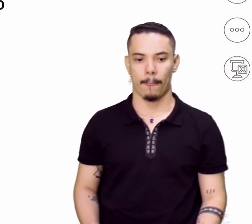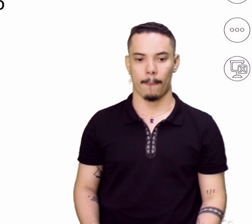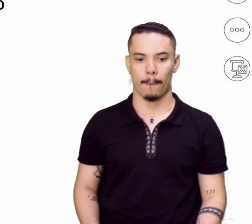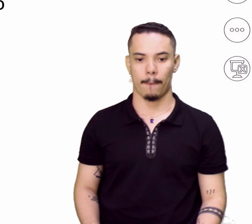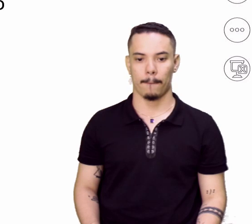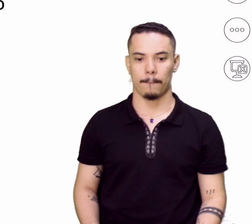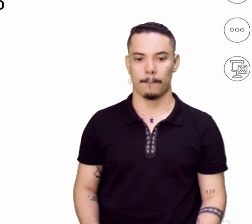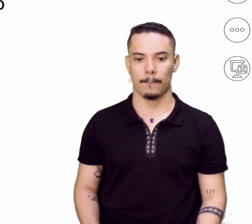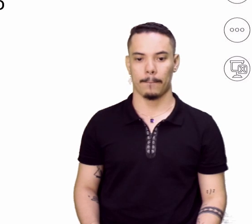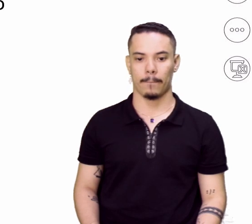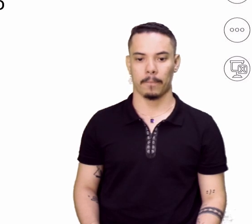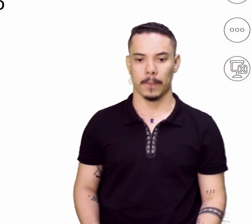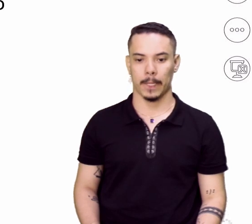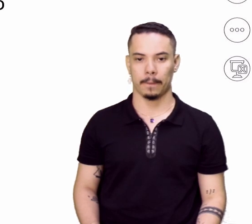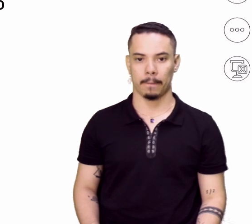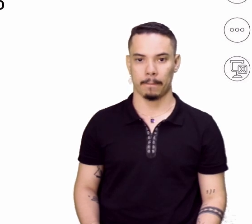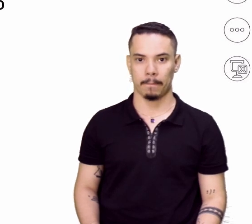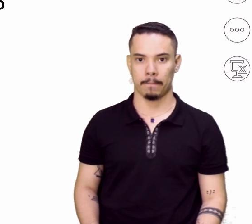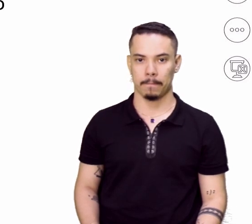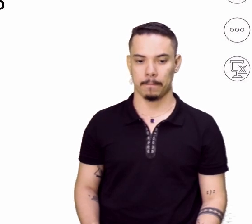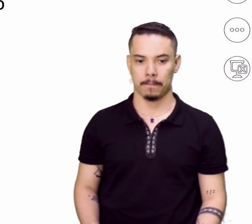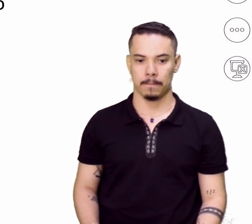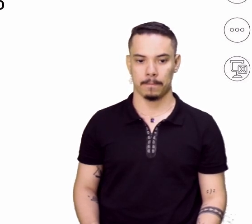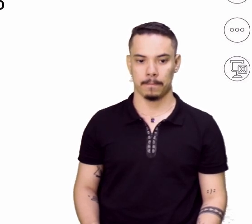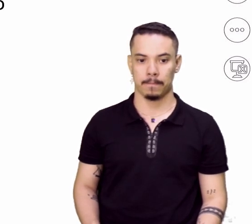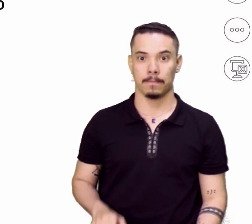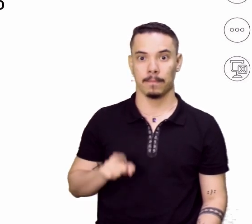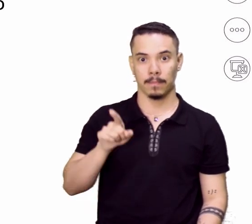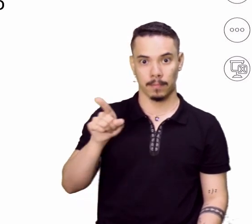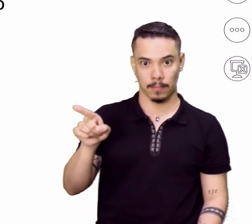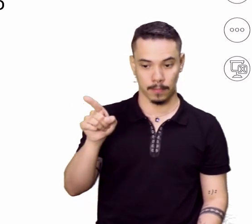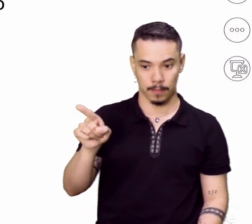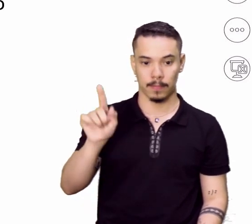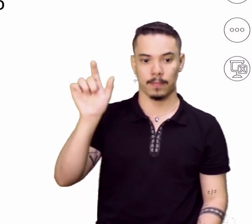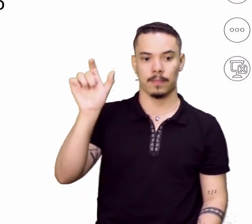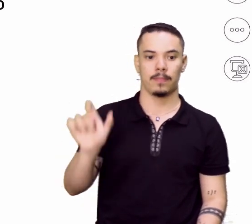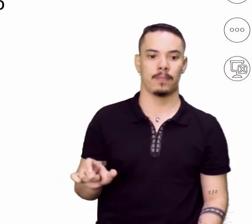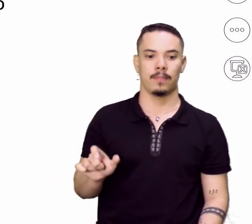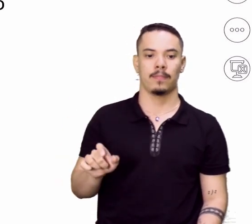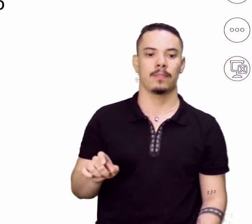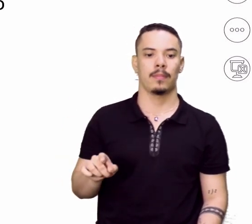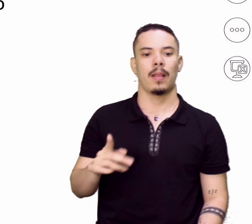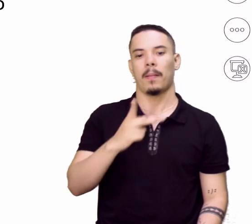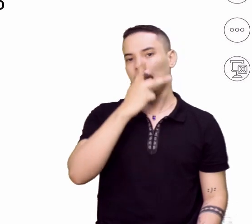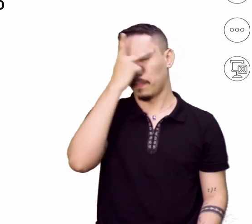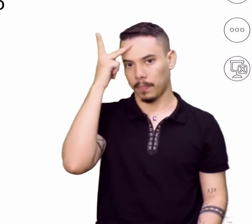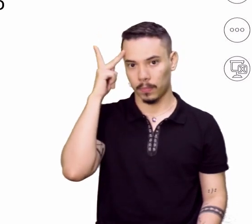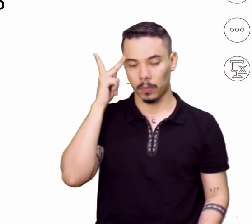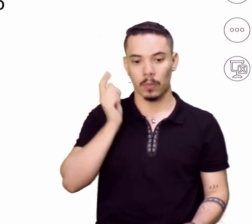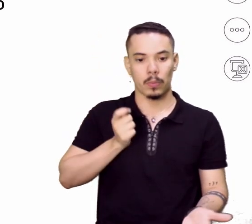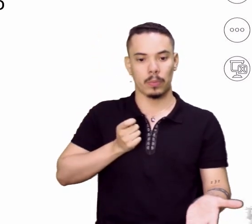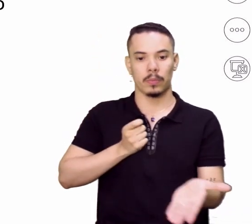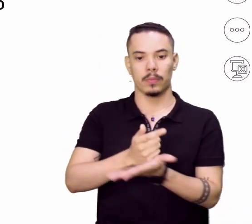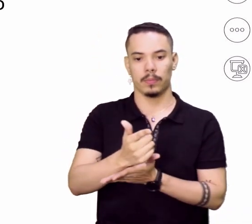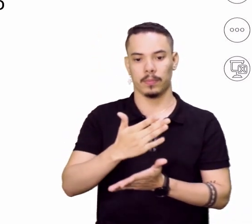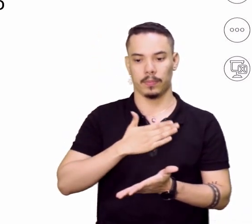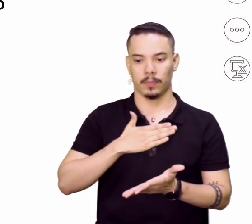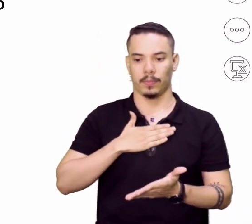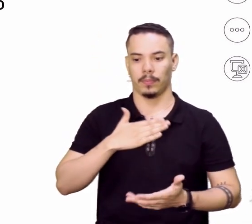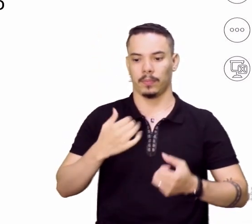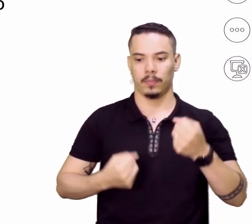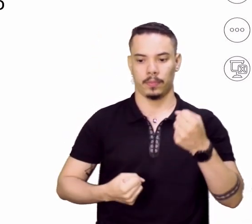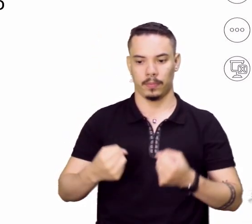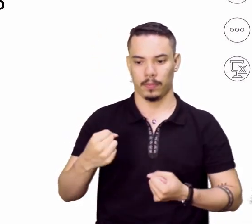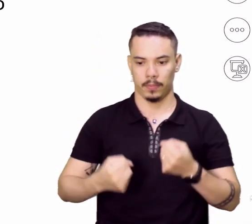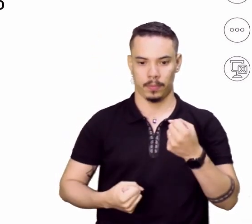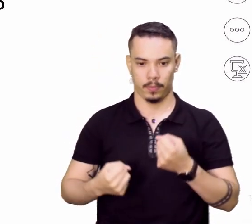the person who bought my car. A Jean é a pessoa que comprou meu carro. Perceba que o